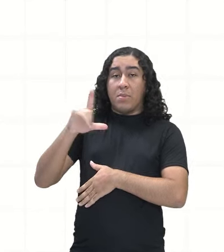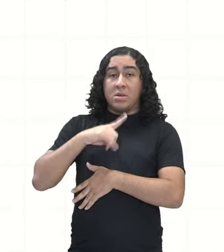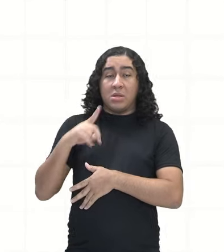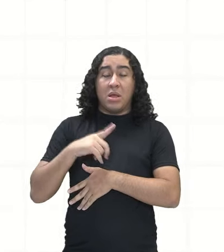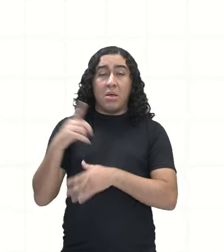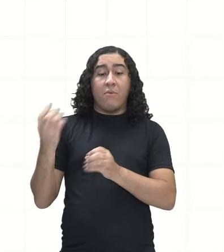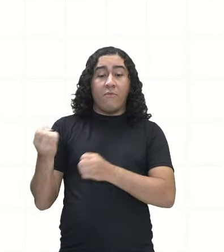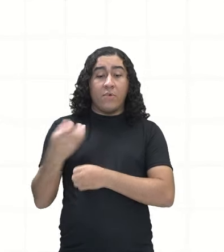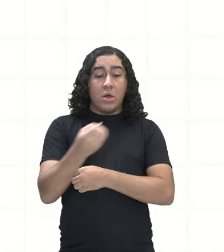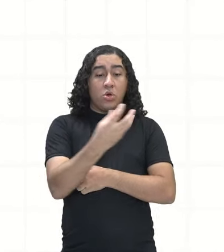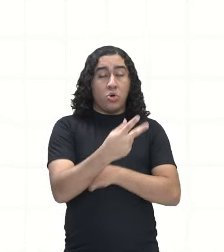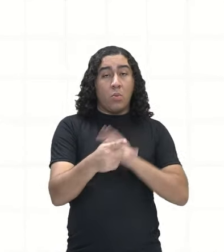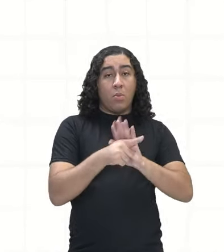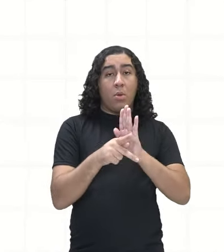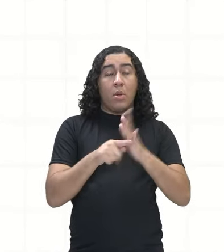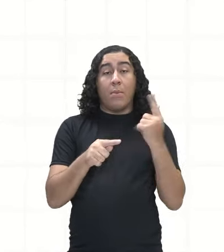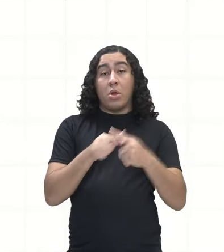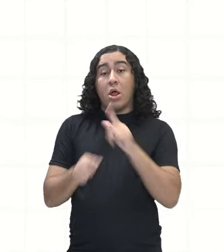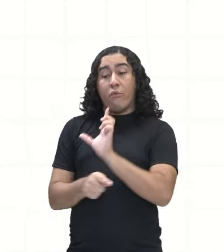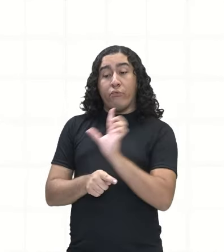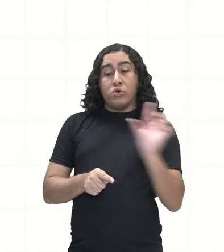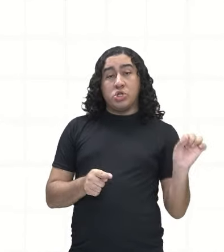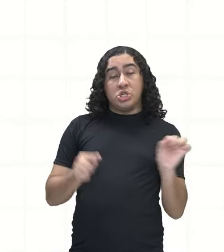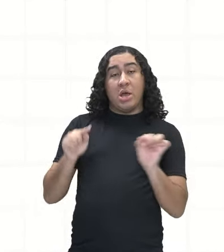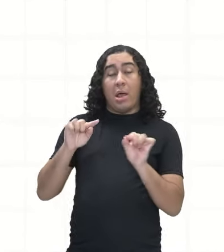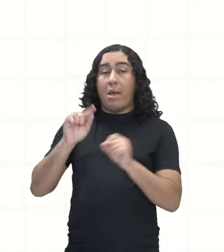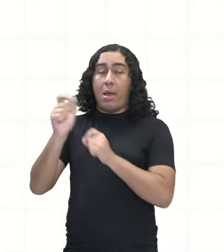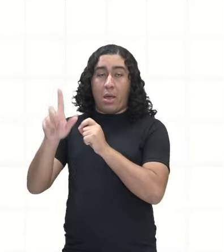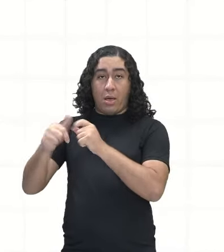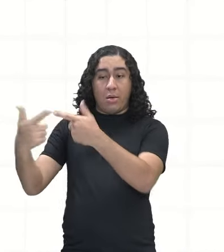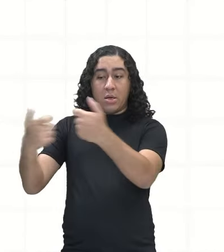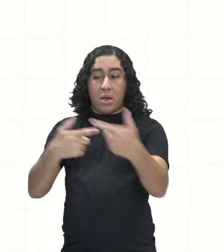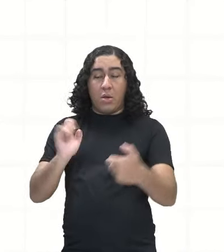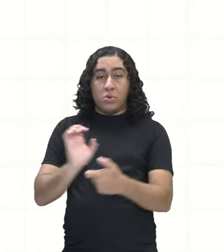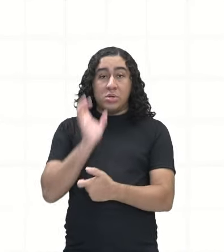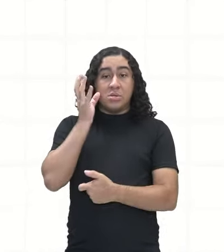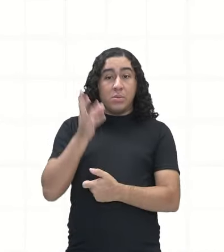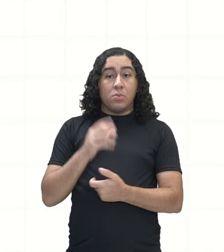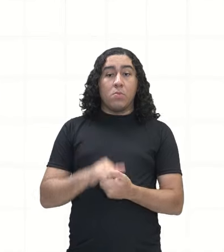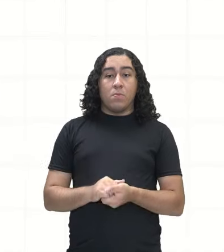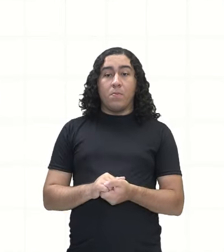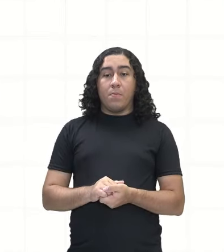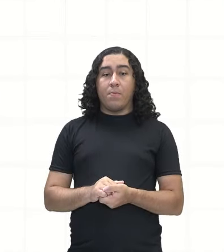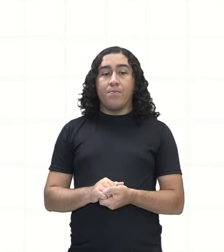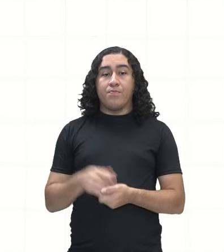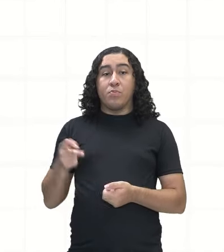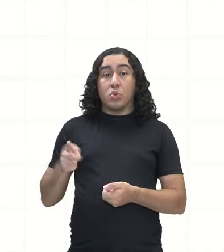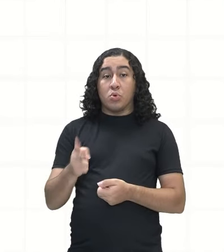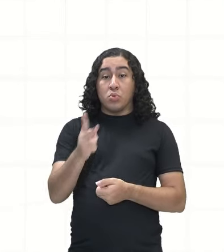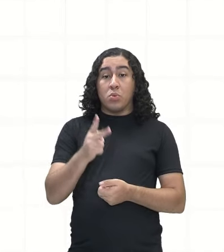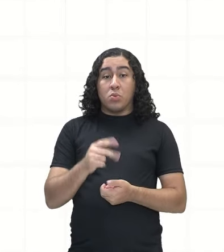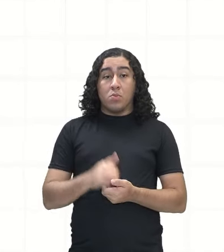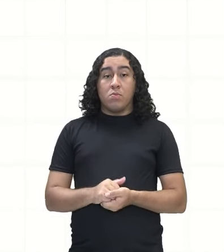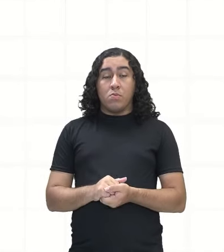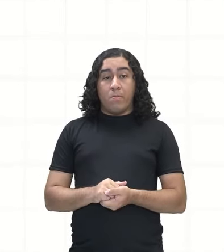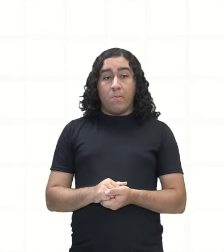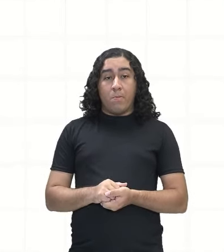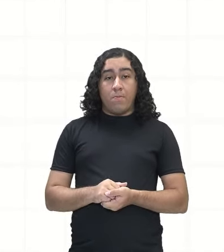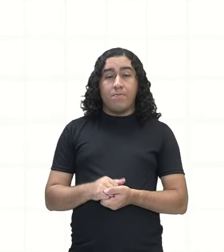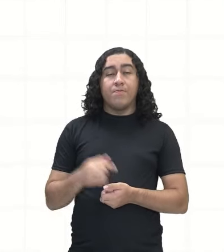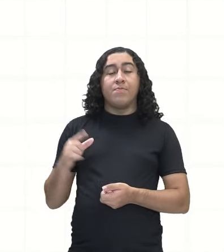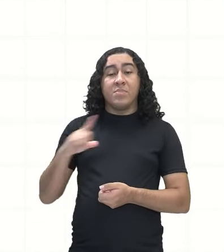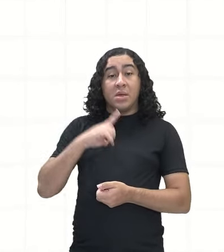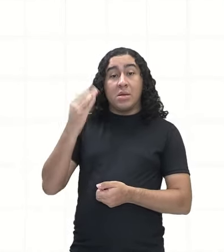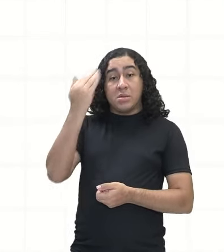para cá fugindo dos Horrores da Guerra também certo bem dando continuidade a gente vai compreender os